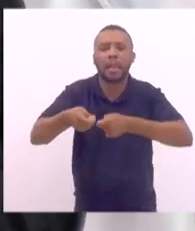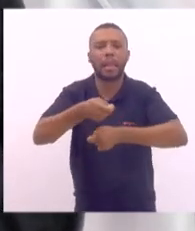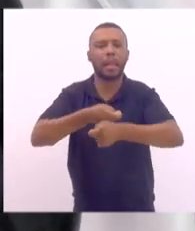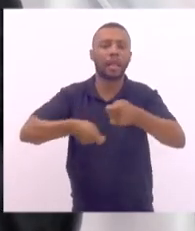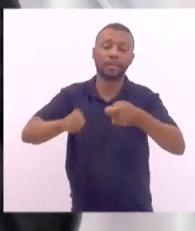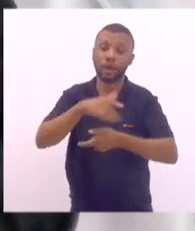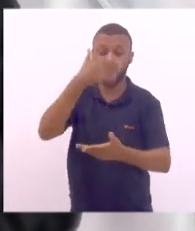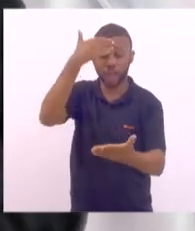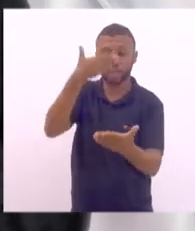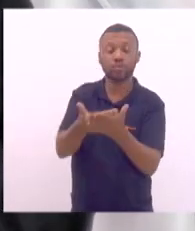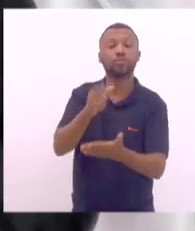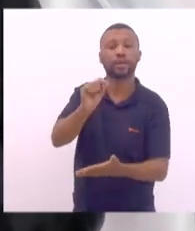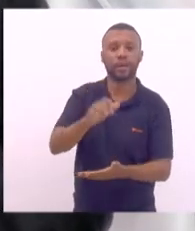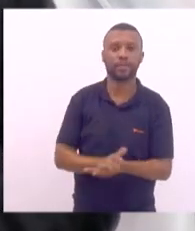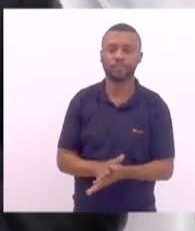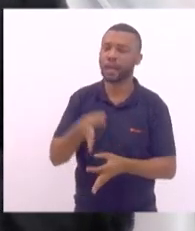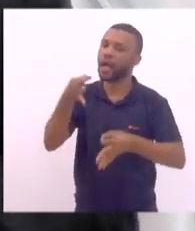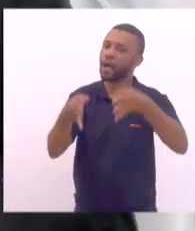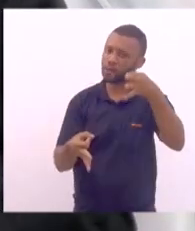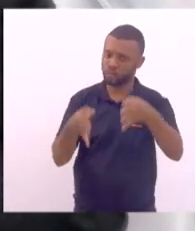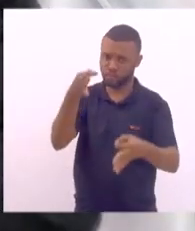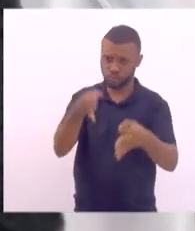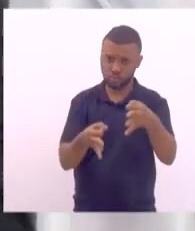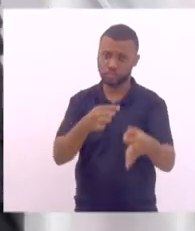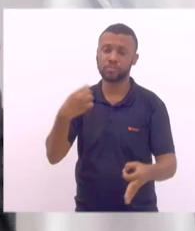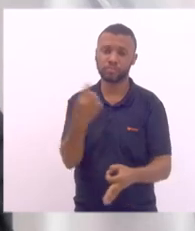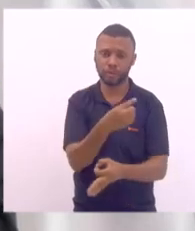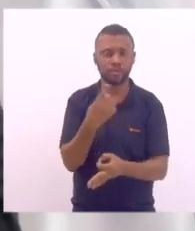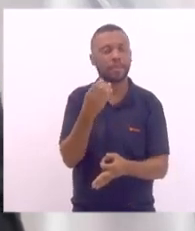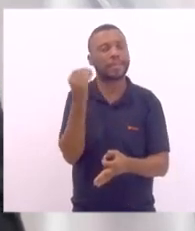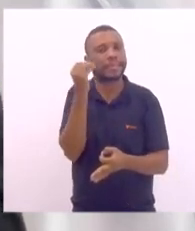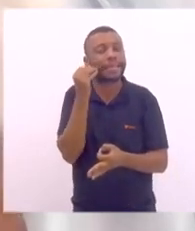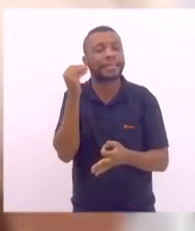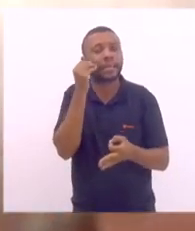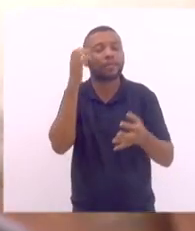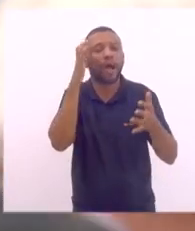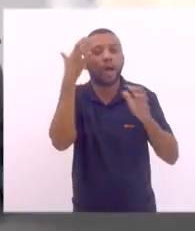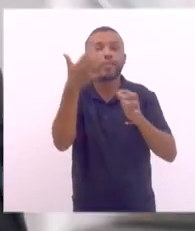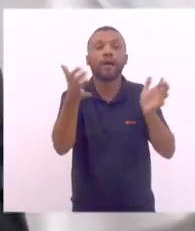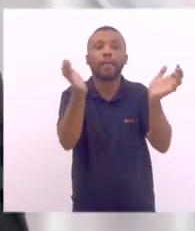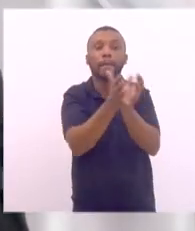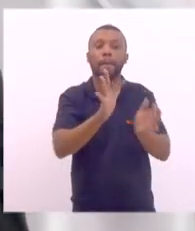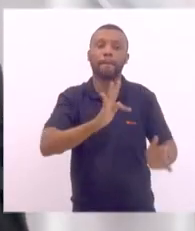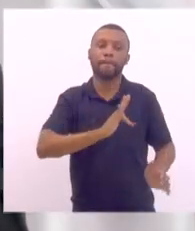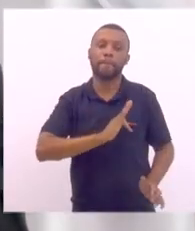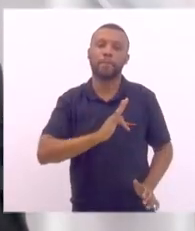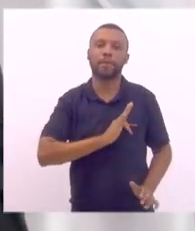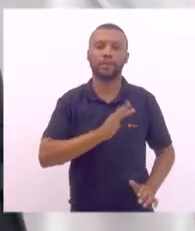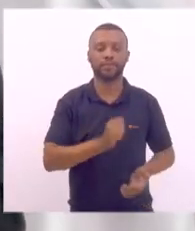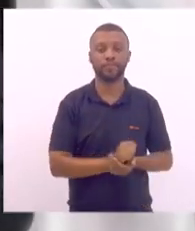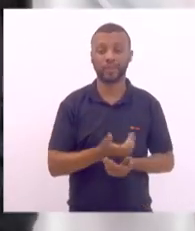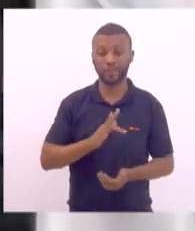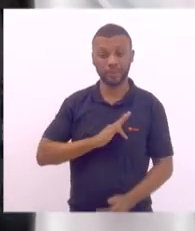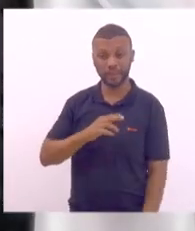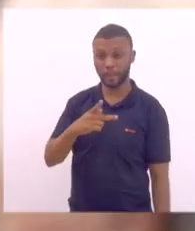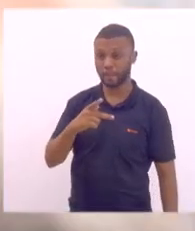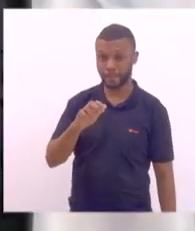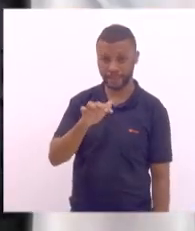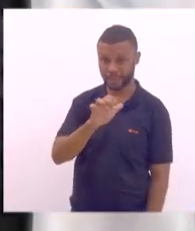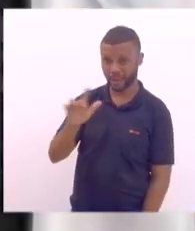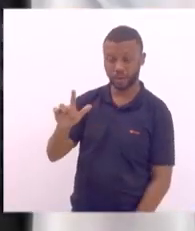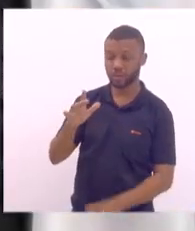acho justo... já que a gente vai tá tentando resolver PM, que é a Polícia Penal também, que são 27 milhões